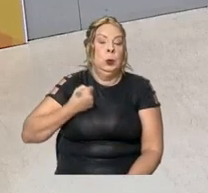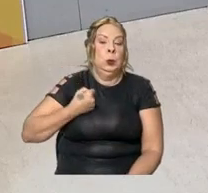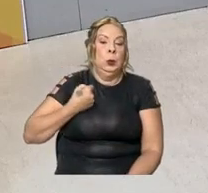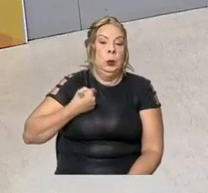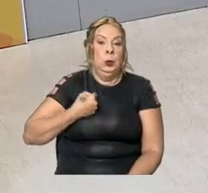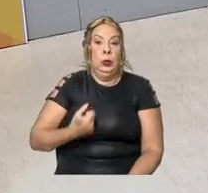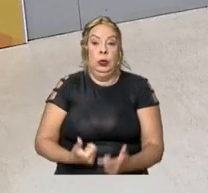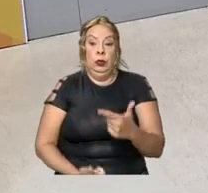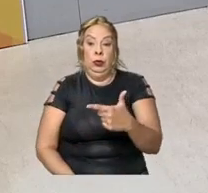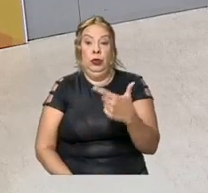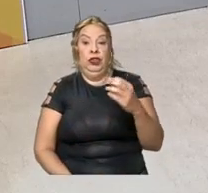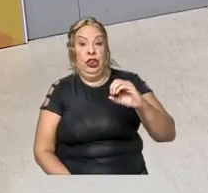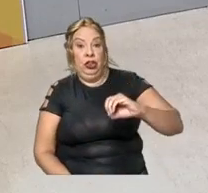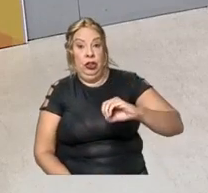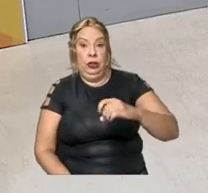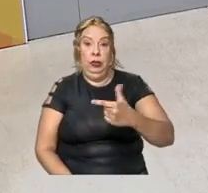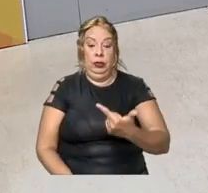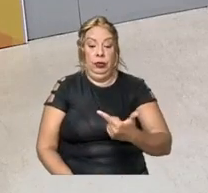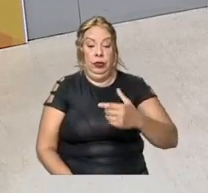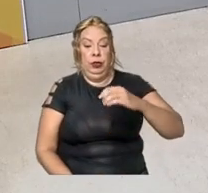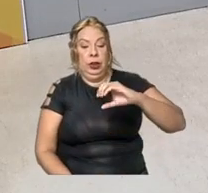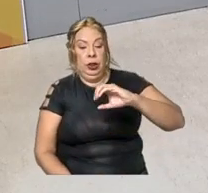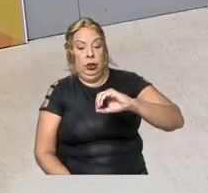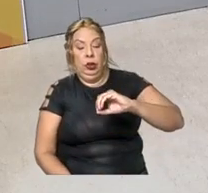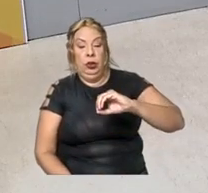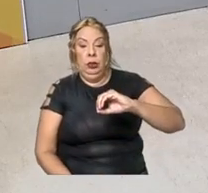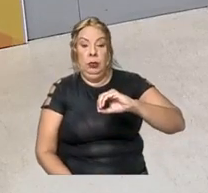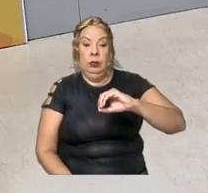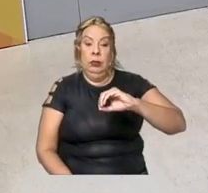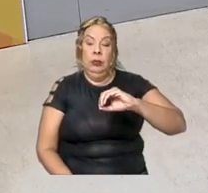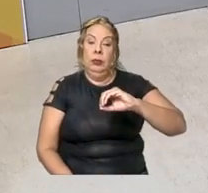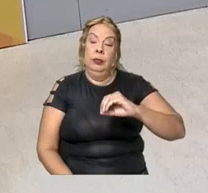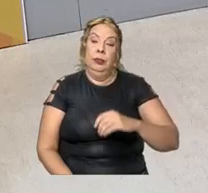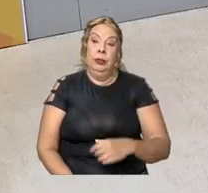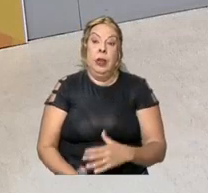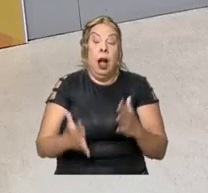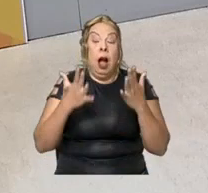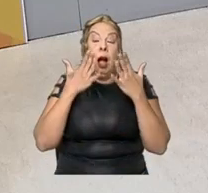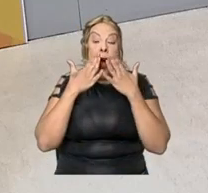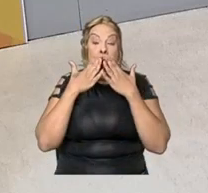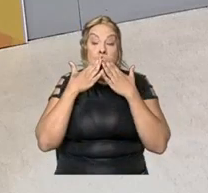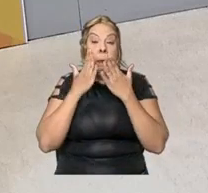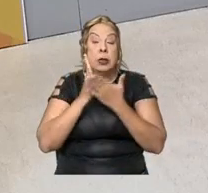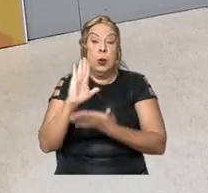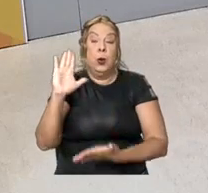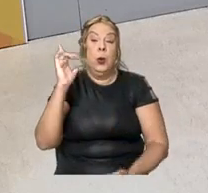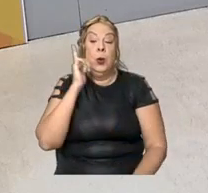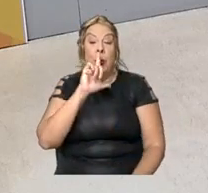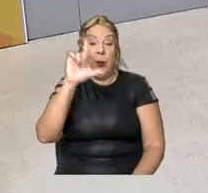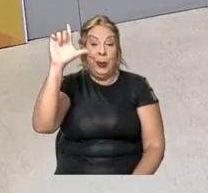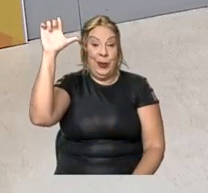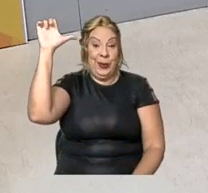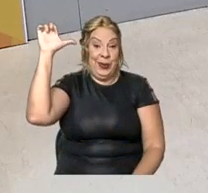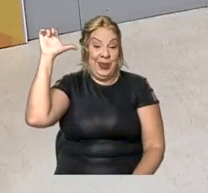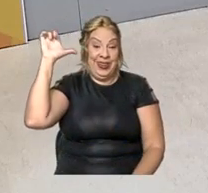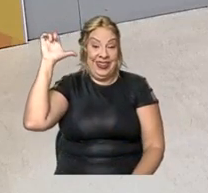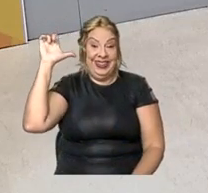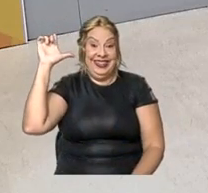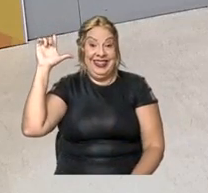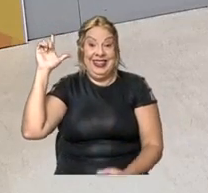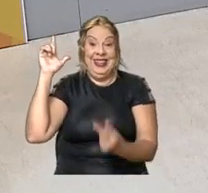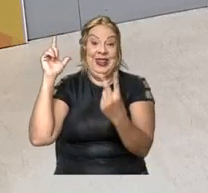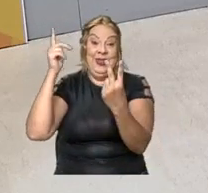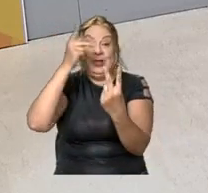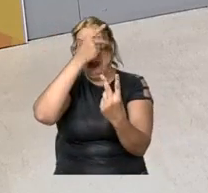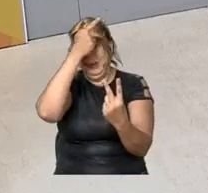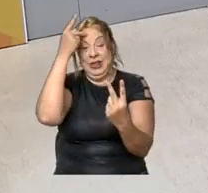de número 20, decide ou não decide? Decidido! Uau, minha gente,